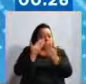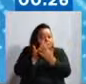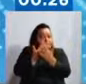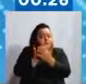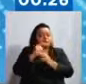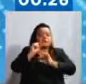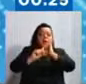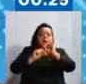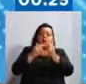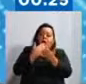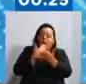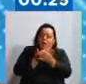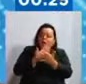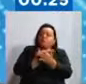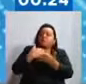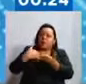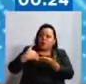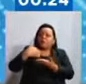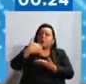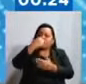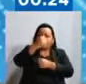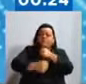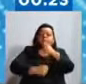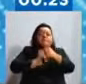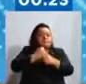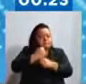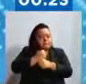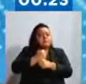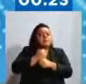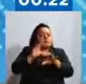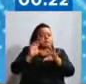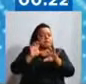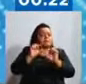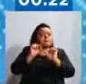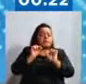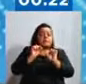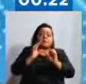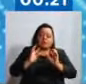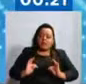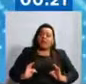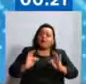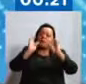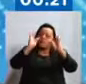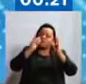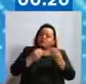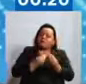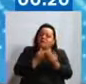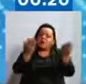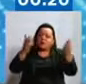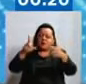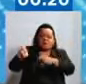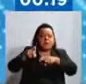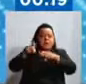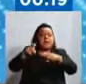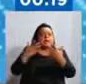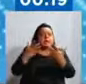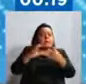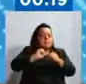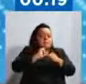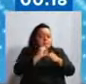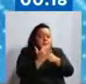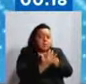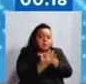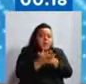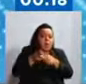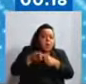vem. De qualquer maneira, nós temos que levar a tecnologia na área rural. Se essa pandemia continuar, nós não vamos deixar